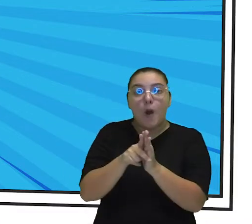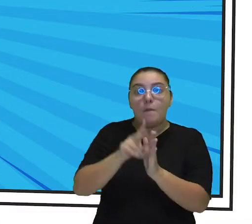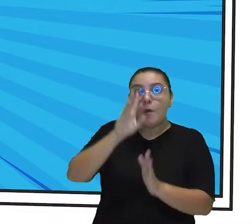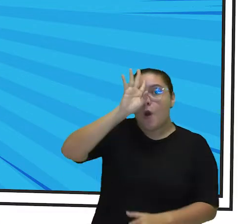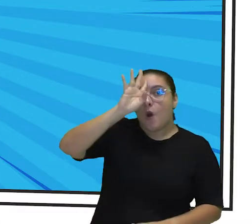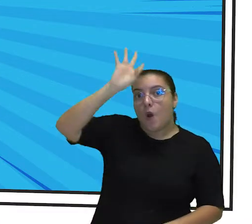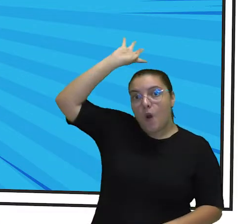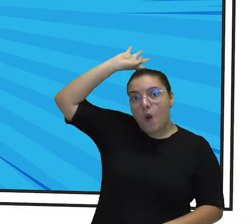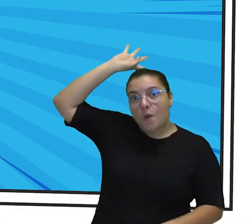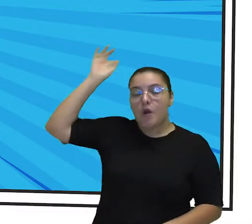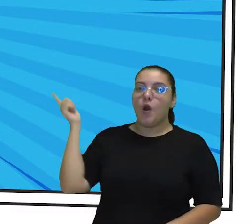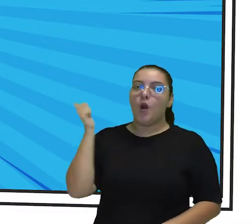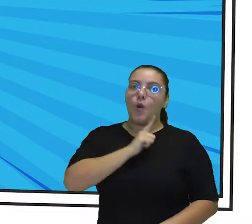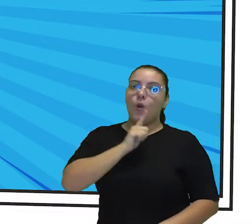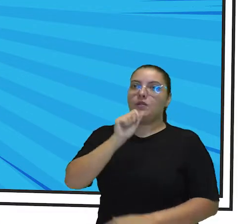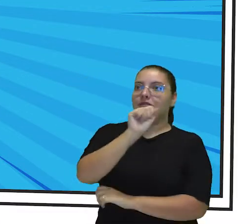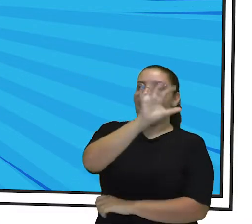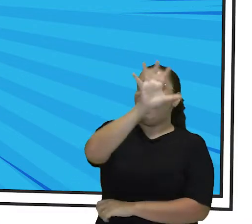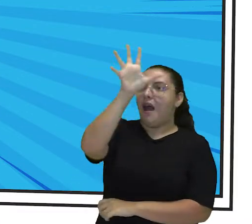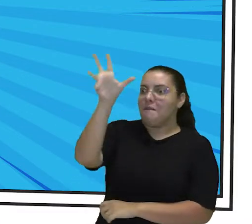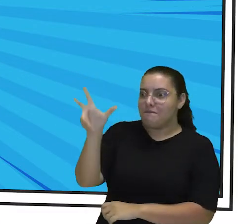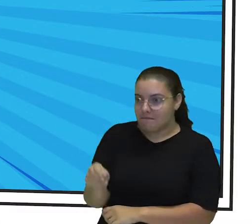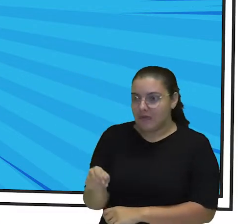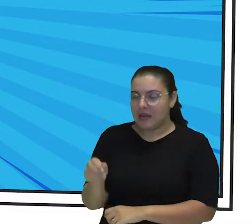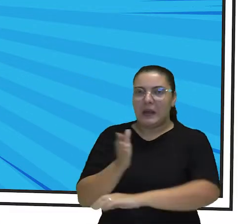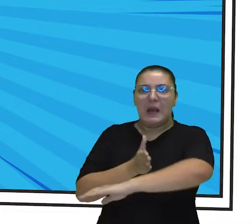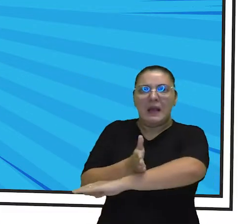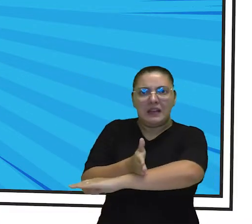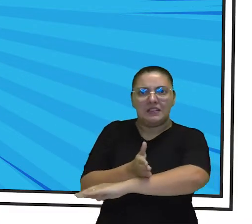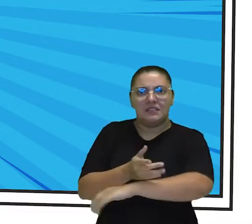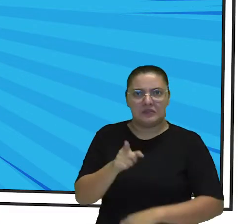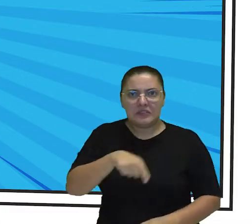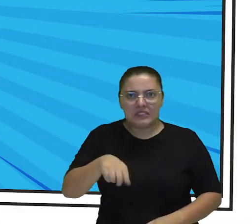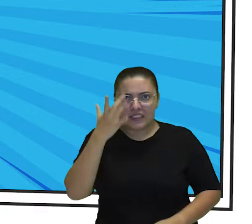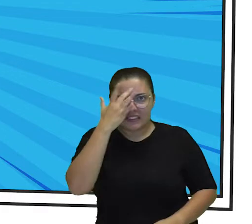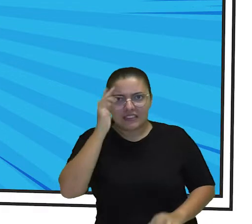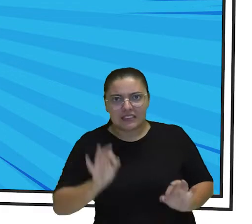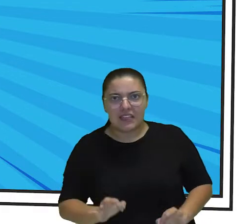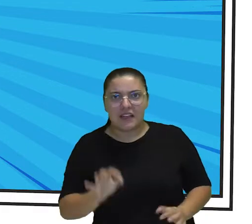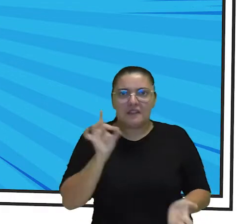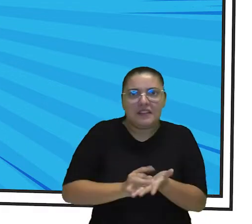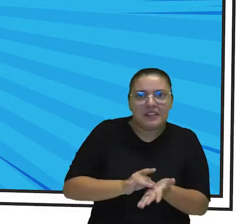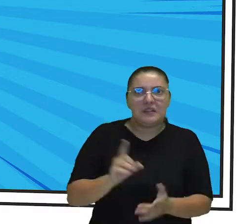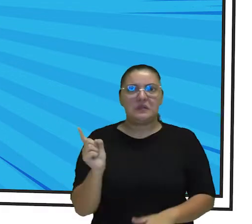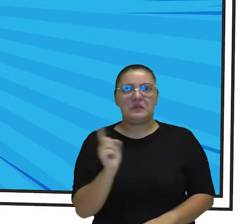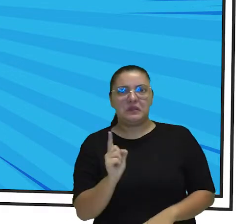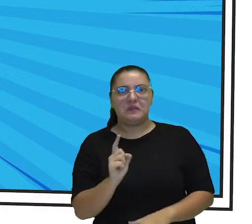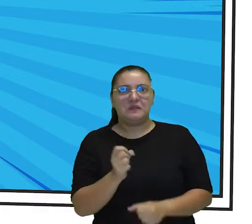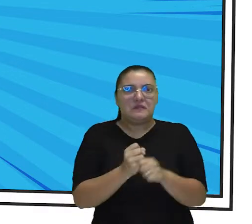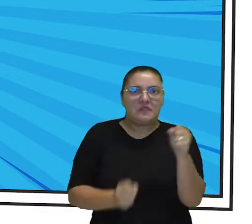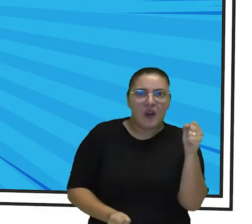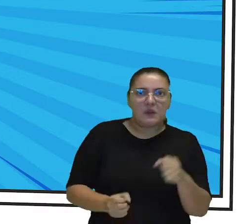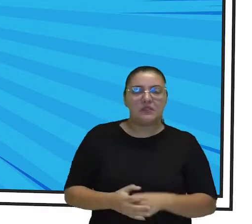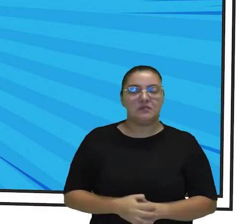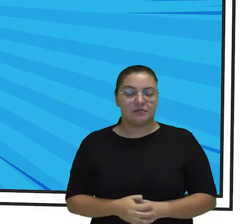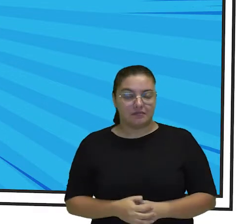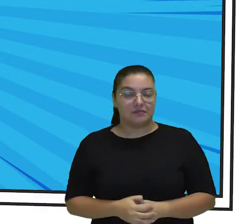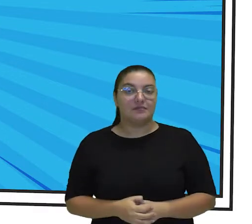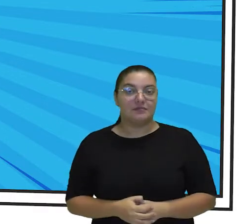a América em plena Idade Média. E aí, o que é que você acha? É verdadeiro ou falso?